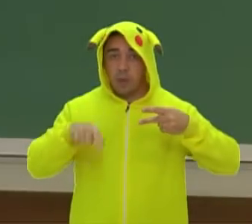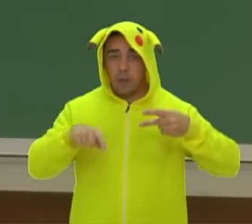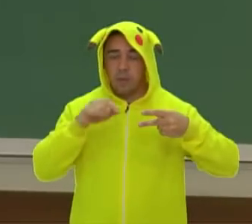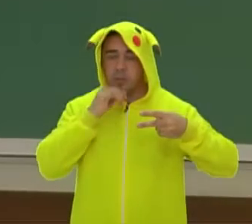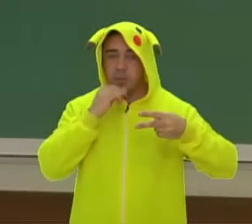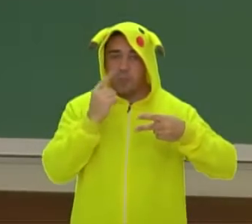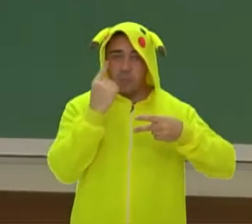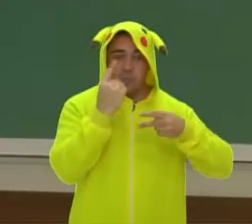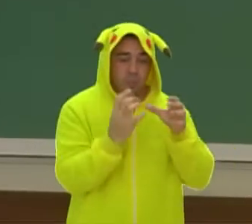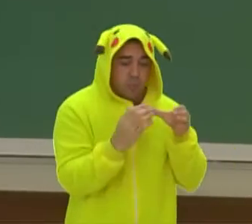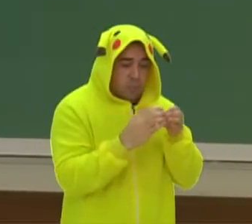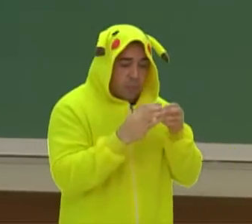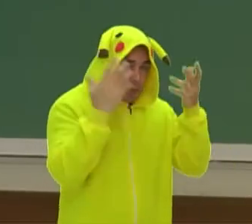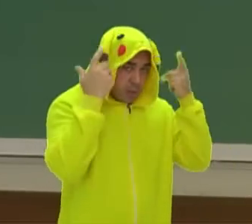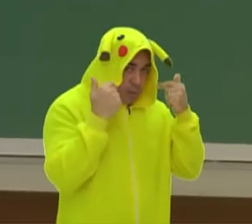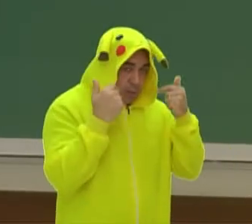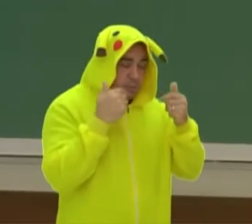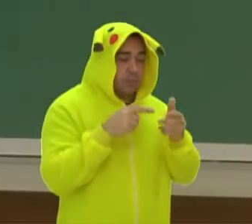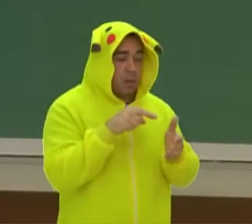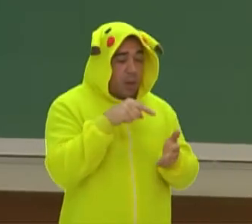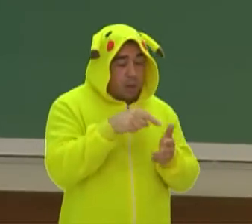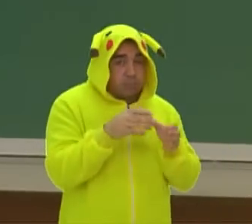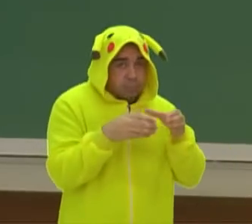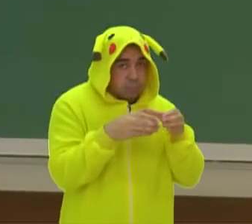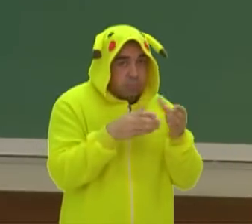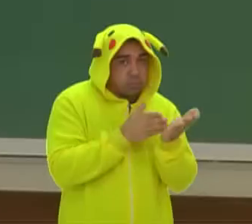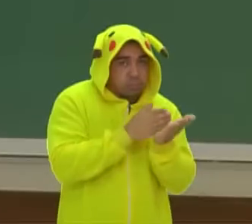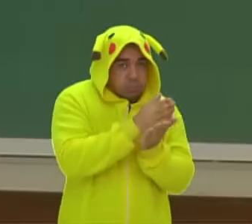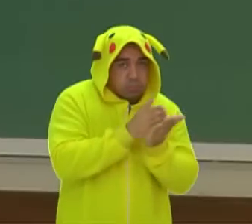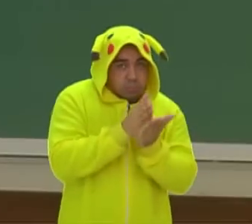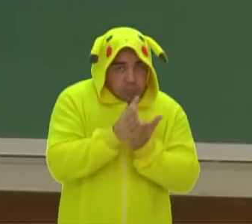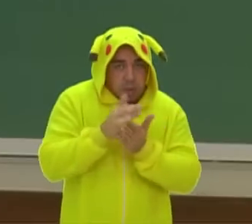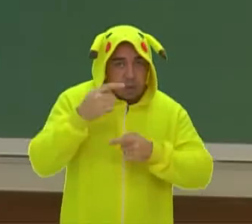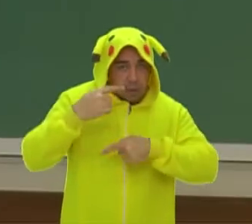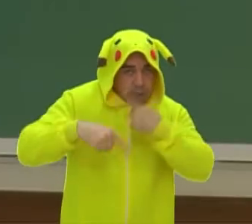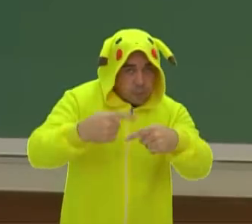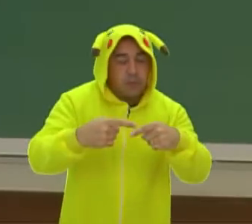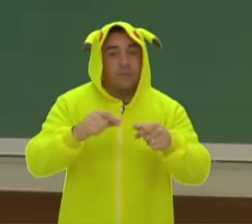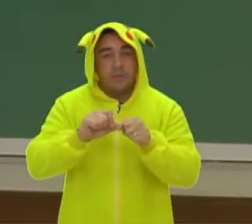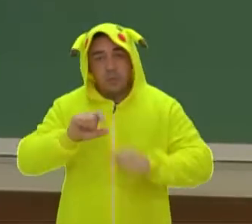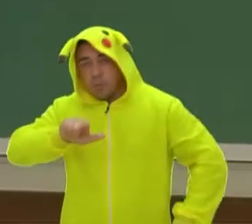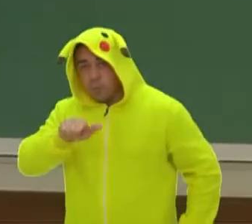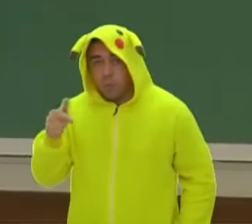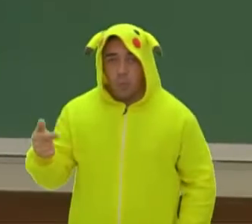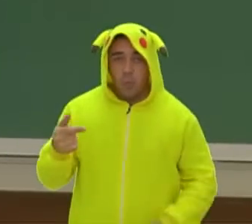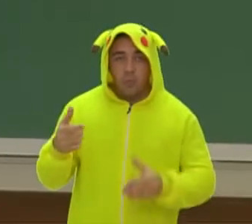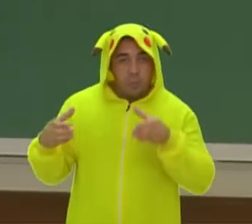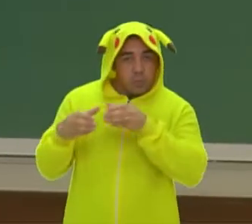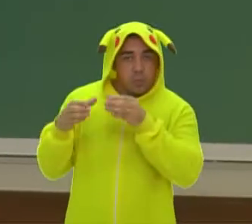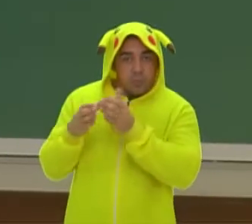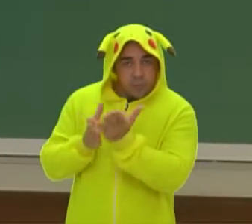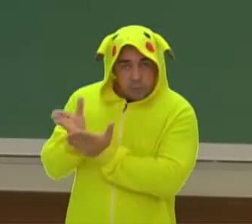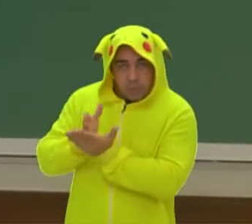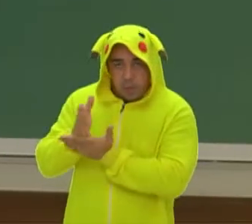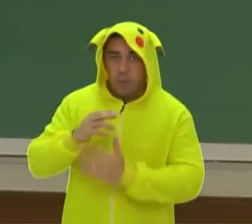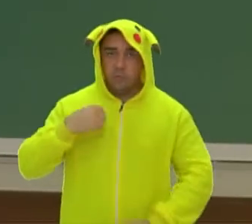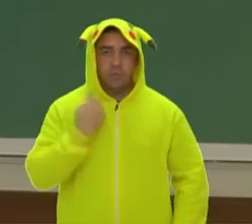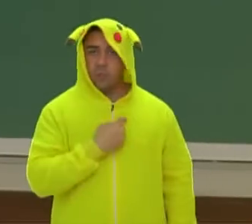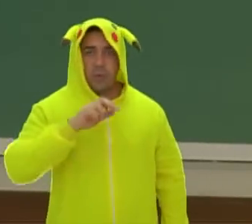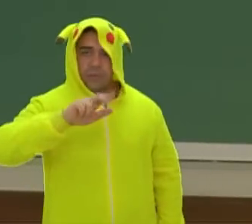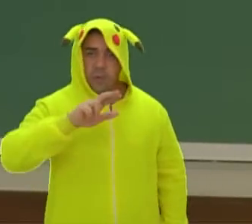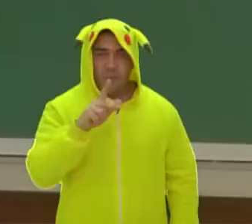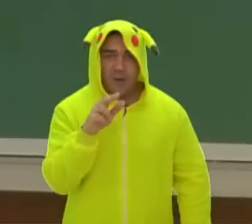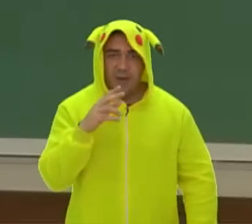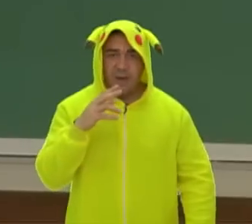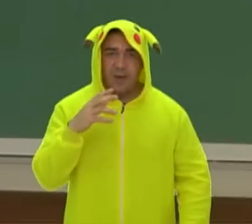uma espécie ir aos poucos se modificando, evoluindo e formando outras espécies, né? Então, a gente não veio do macaco.